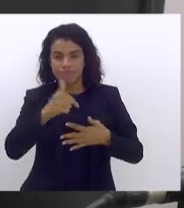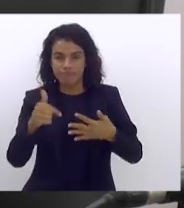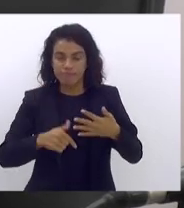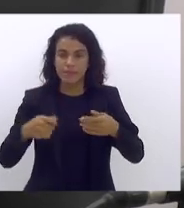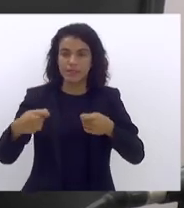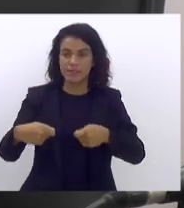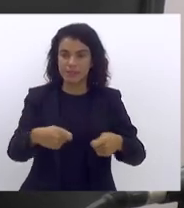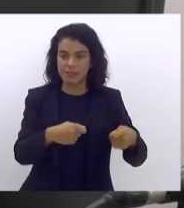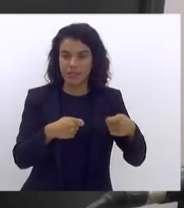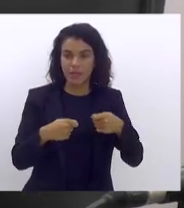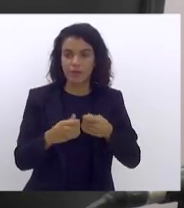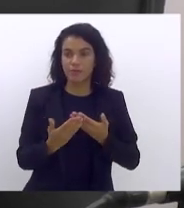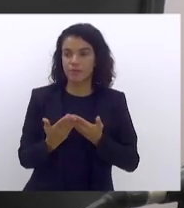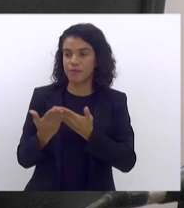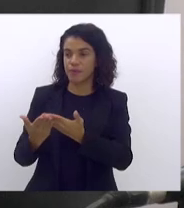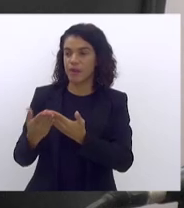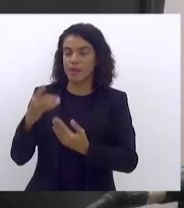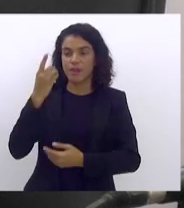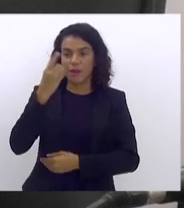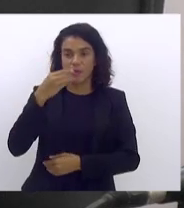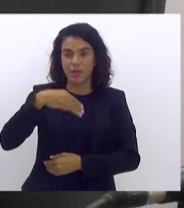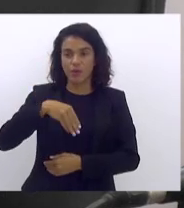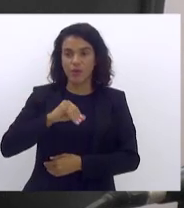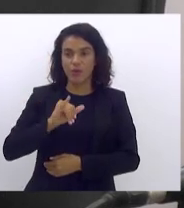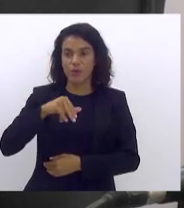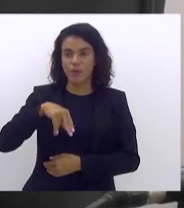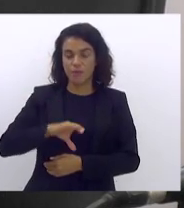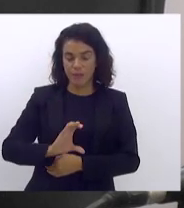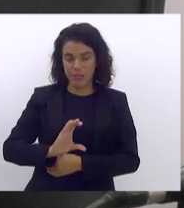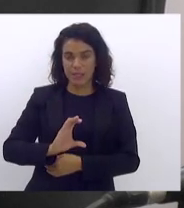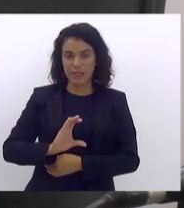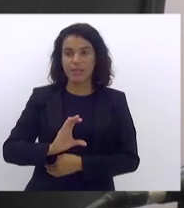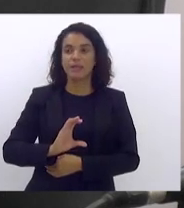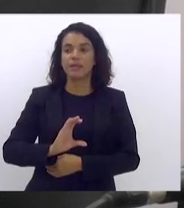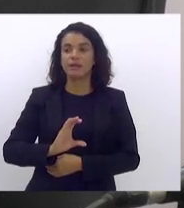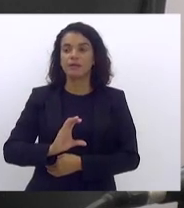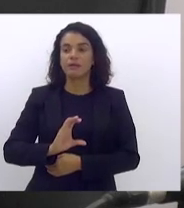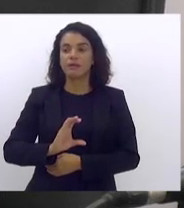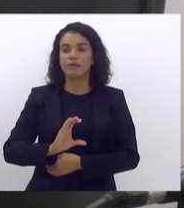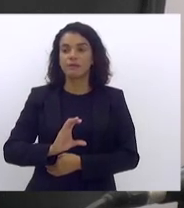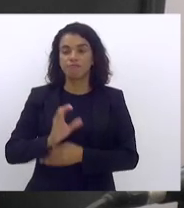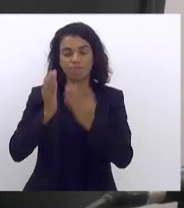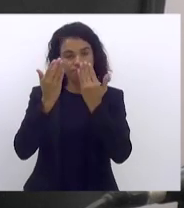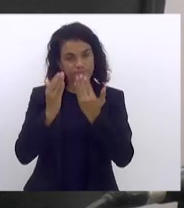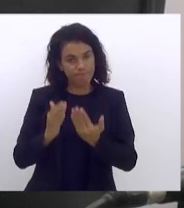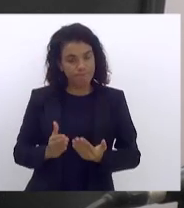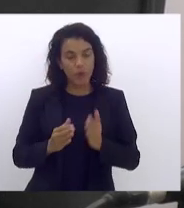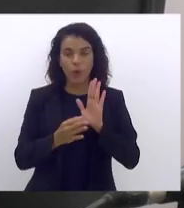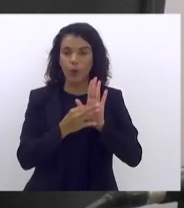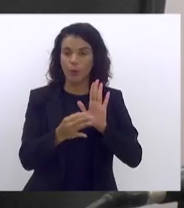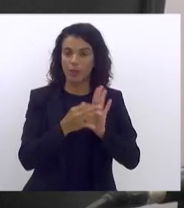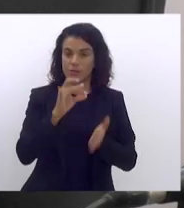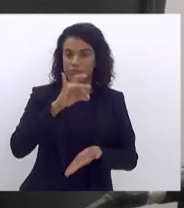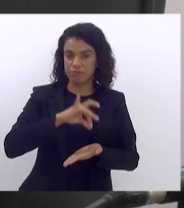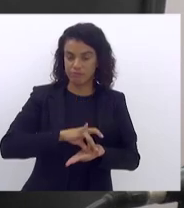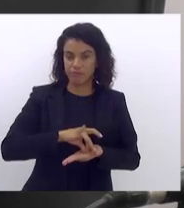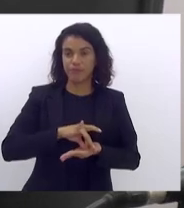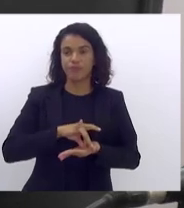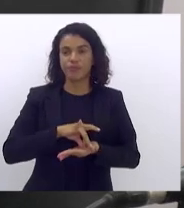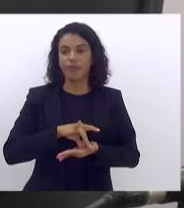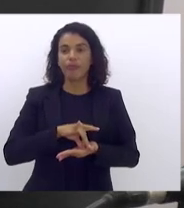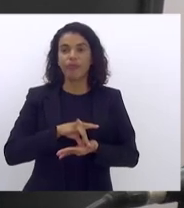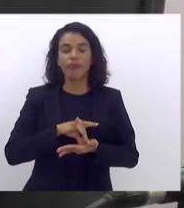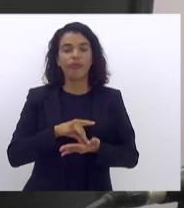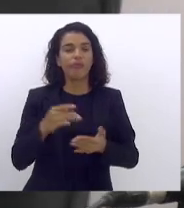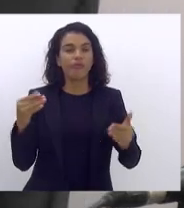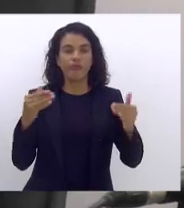vista foi para o deputado Carlos Mink, na 19ª reunião ordinária, E o parecer original do deputado Vinícius Cozzolino é